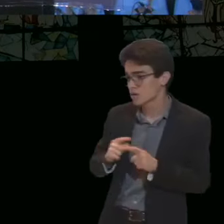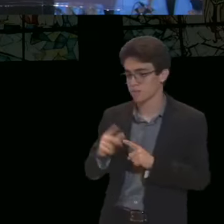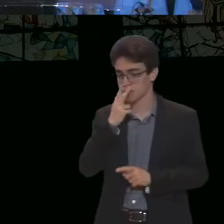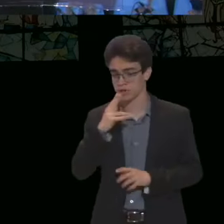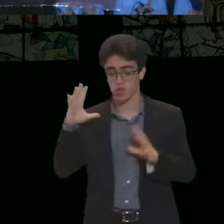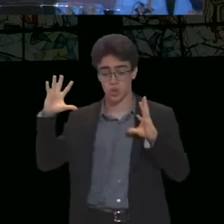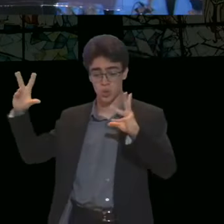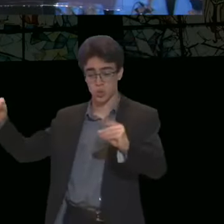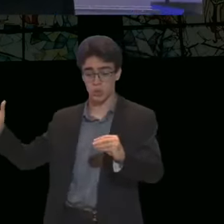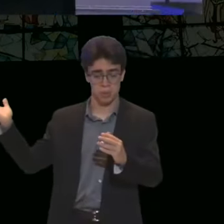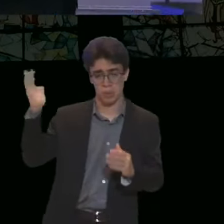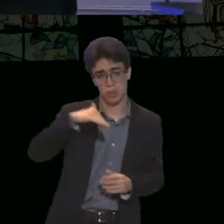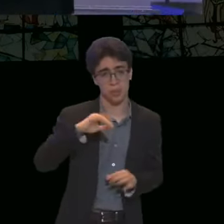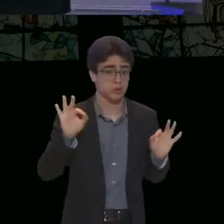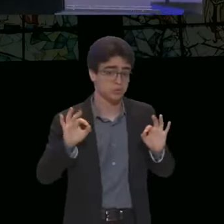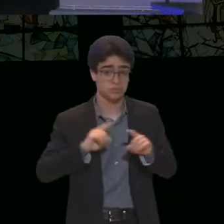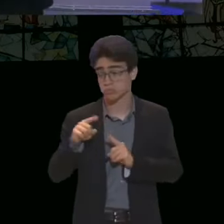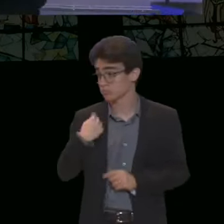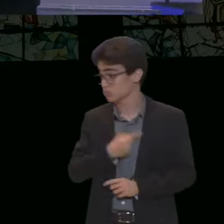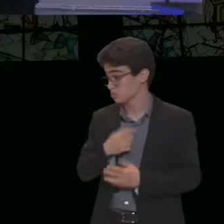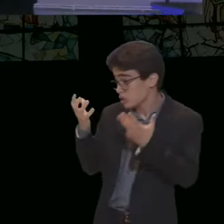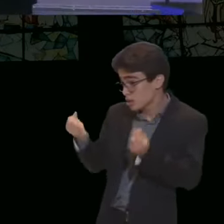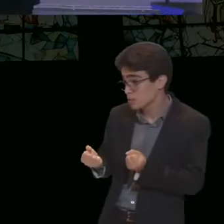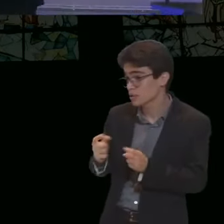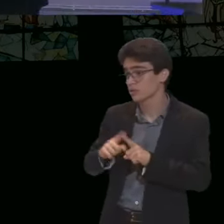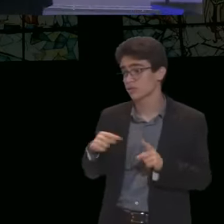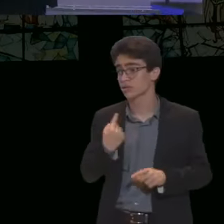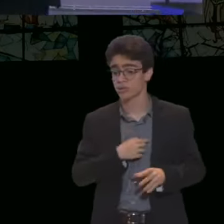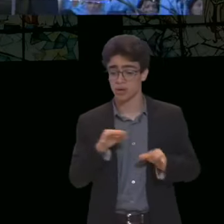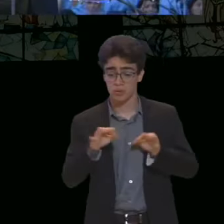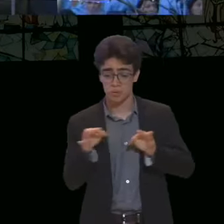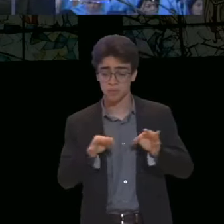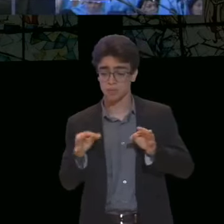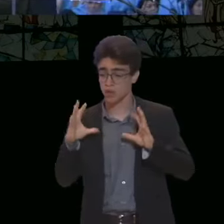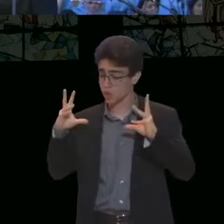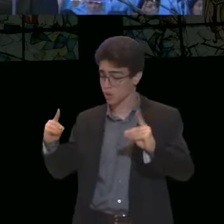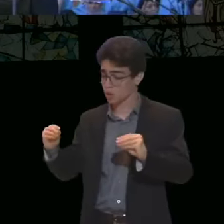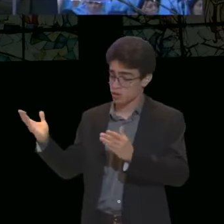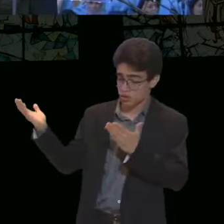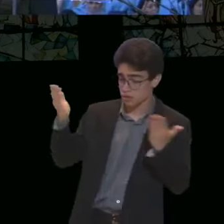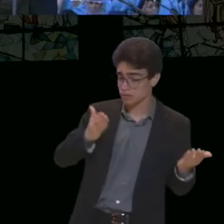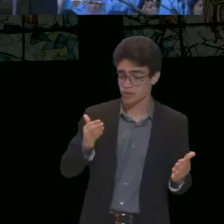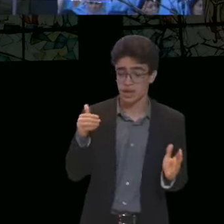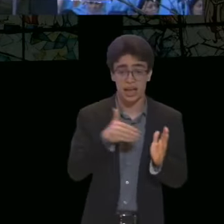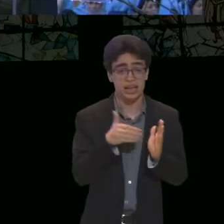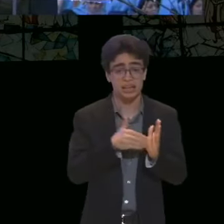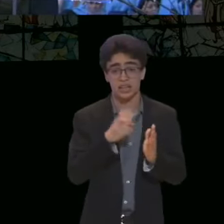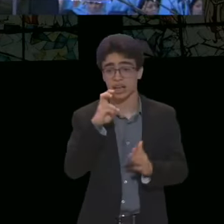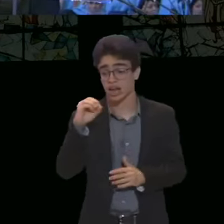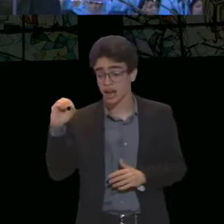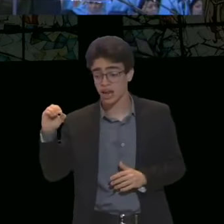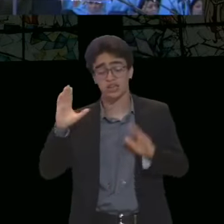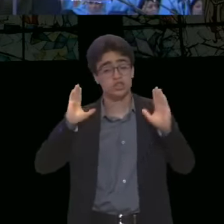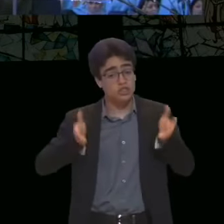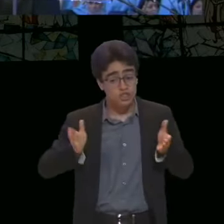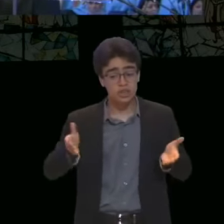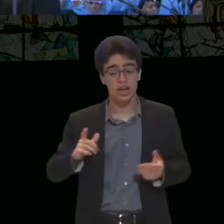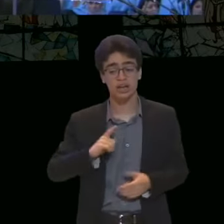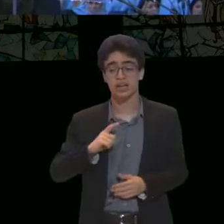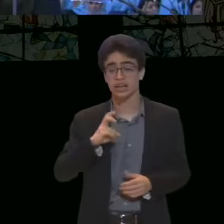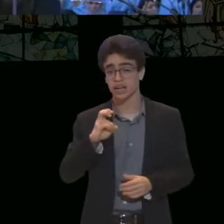venha todos. Vamos receber? Talvez. Estamos programando para receber a todos, até 500 já. Temos